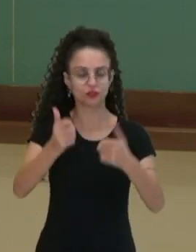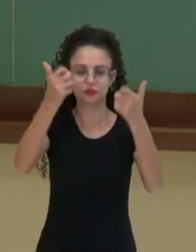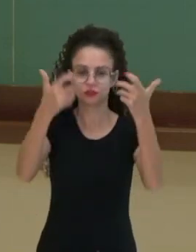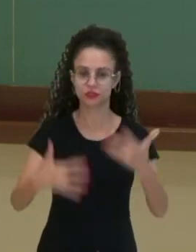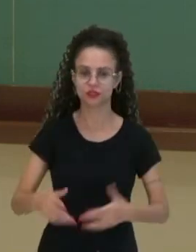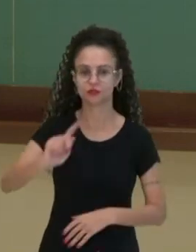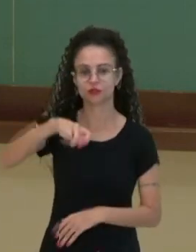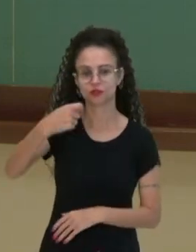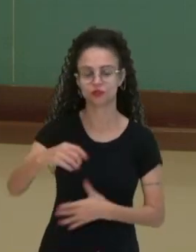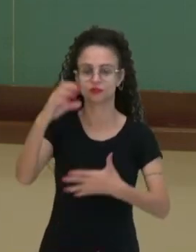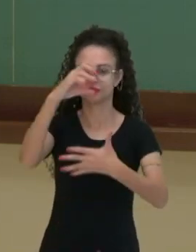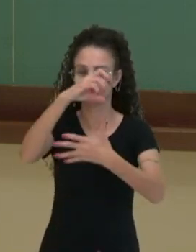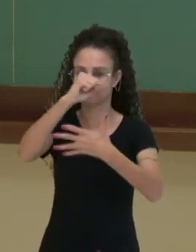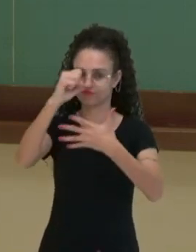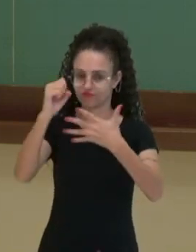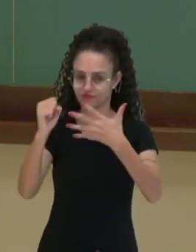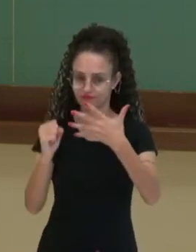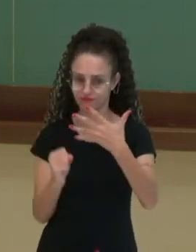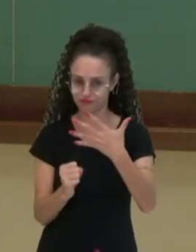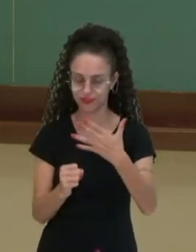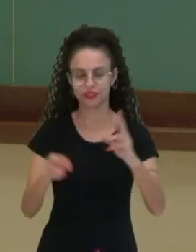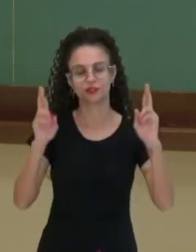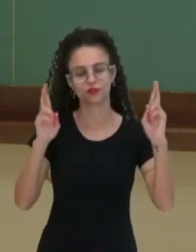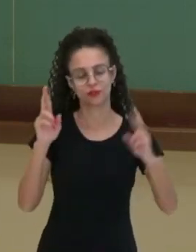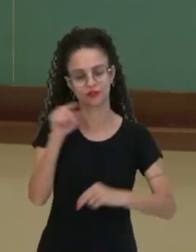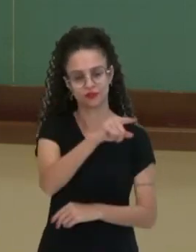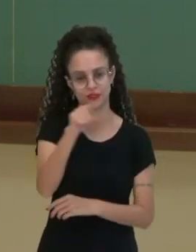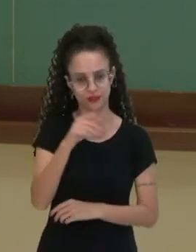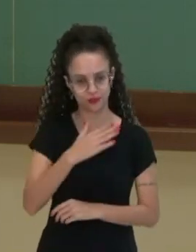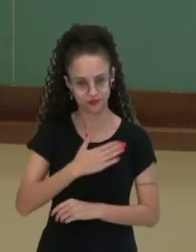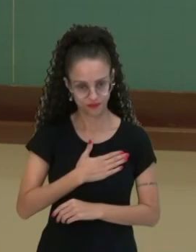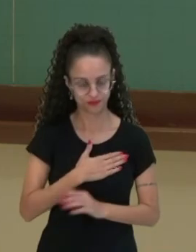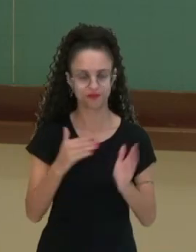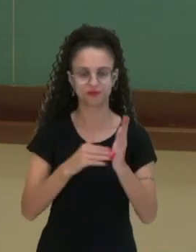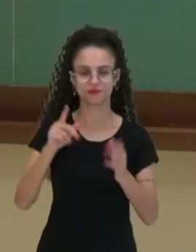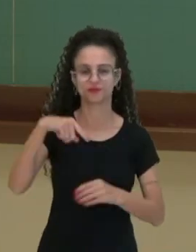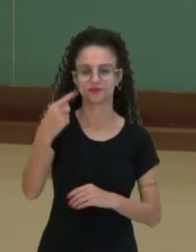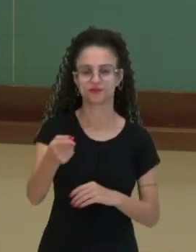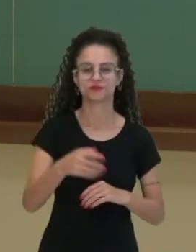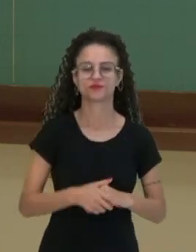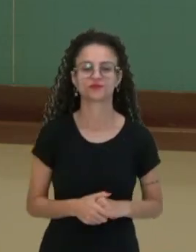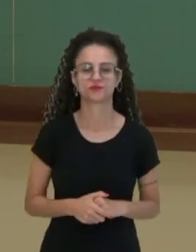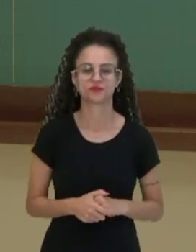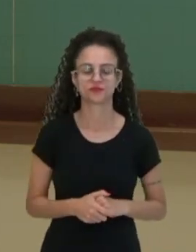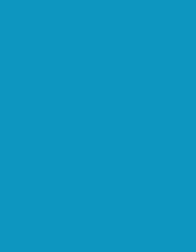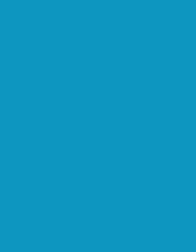sobre cadeia alimentar. Espero que você tenha gostado. Até breve!